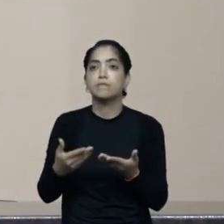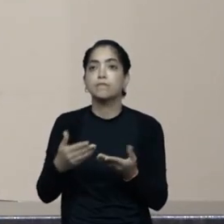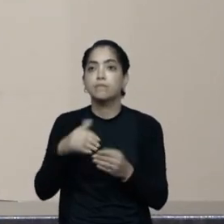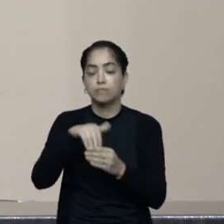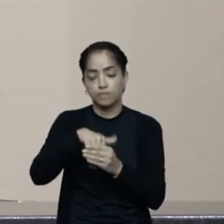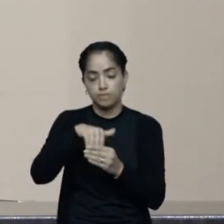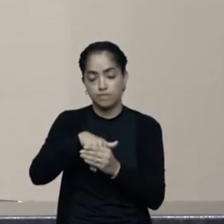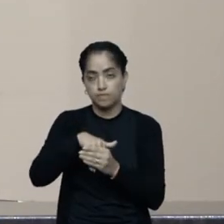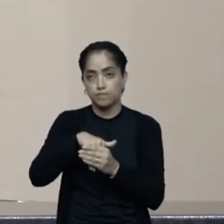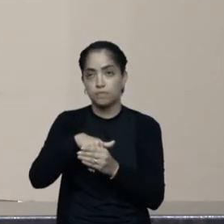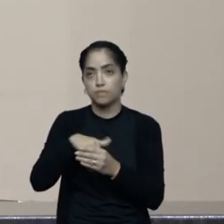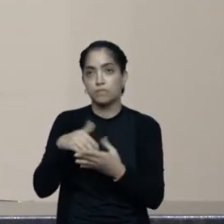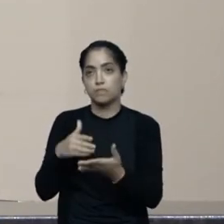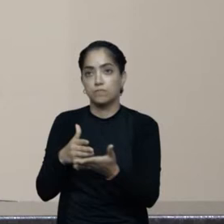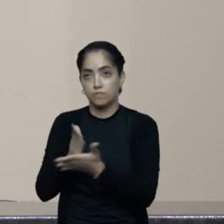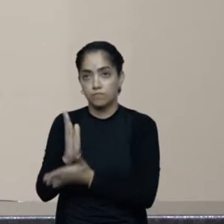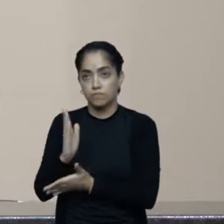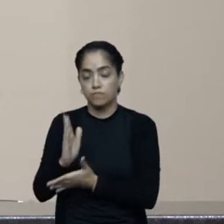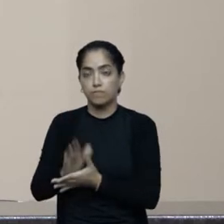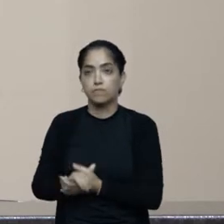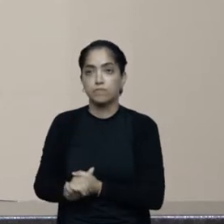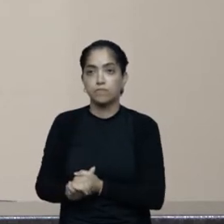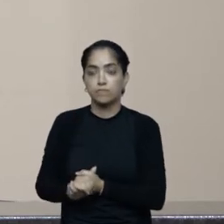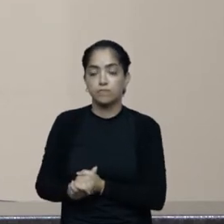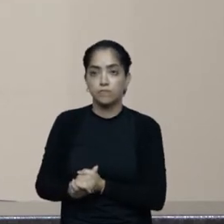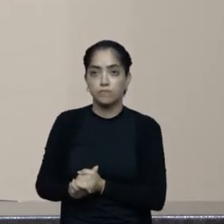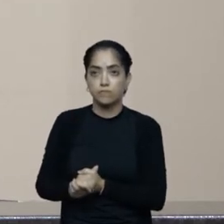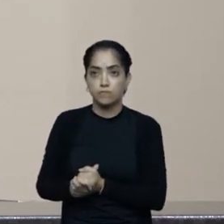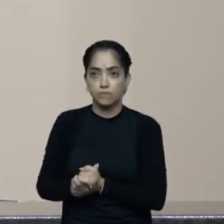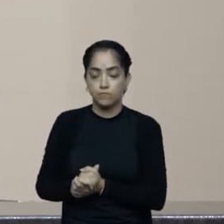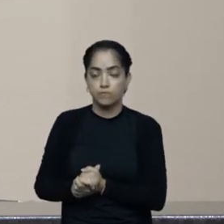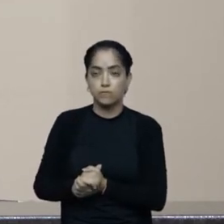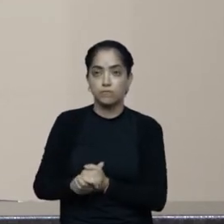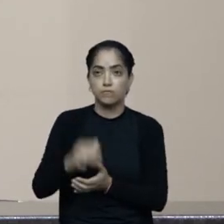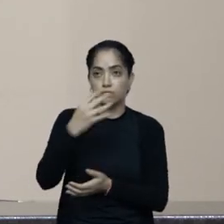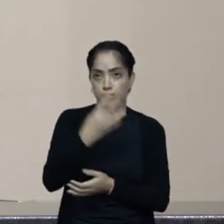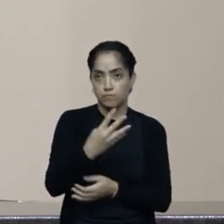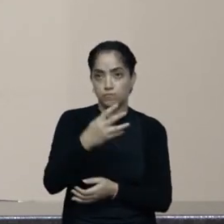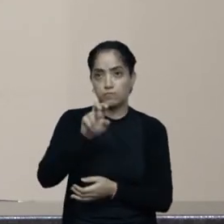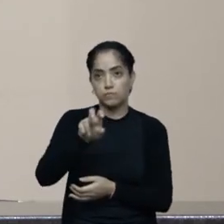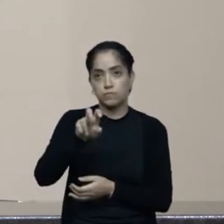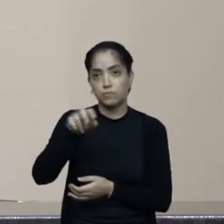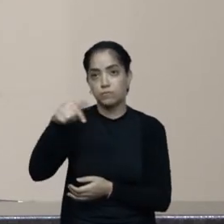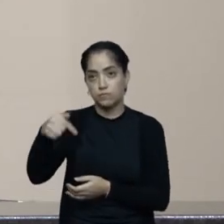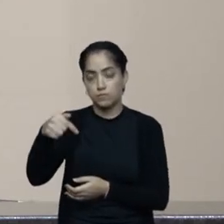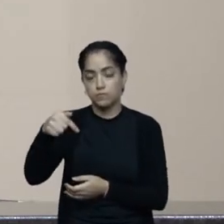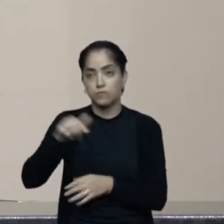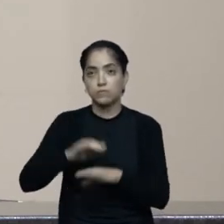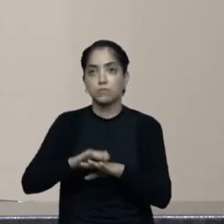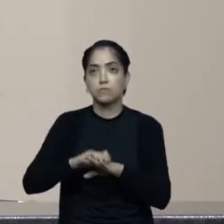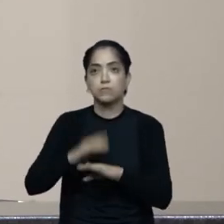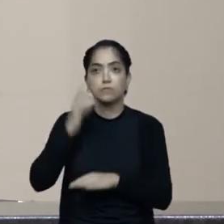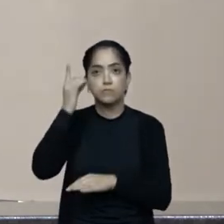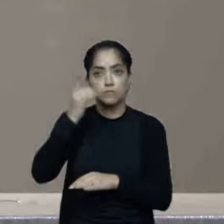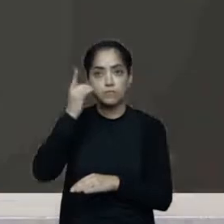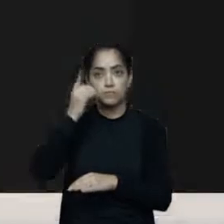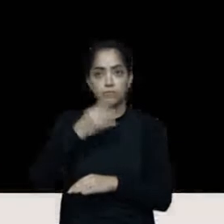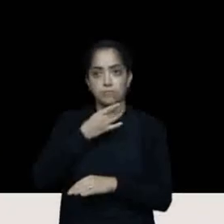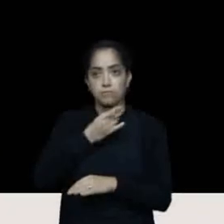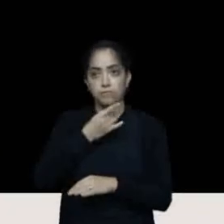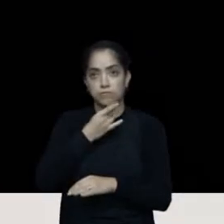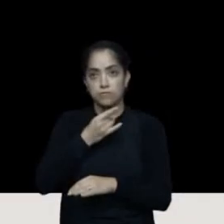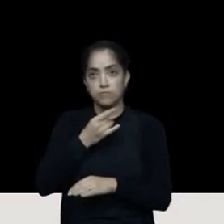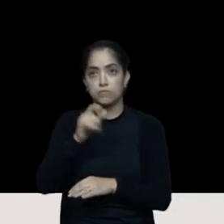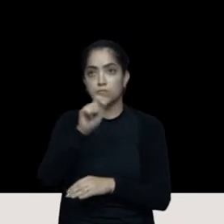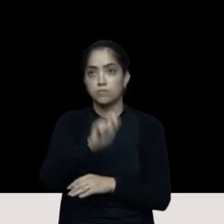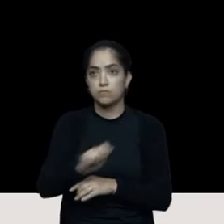Em votação. Aprovado. Moção 457, deputado Valdir Cobalcini, cumprimentando a